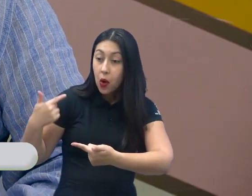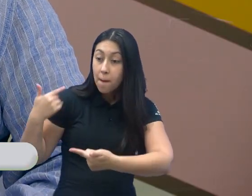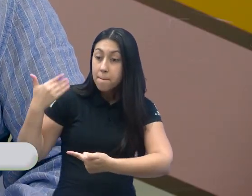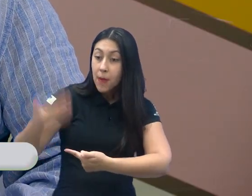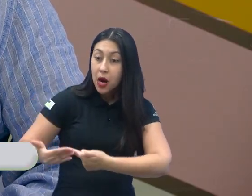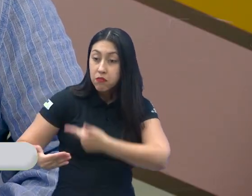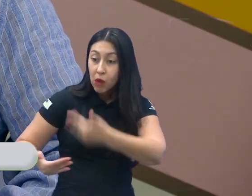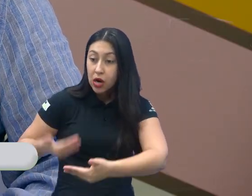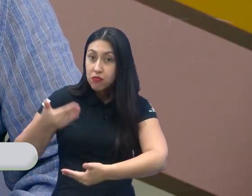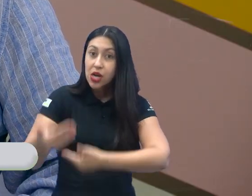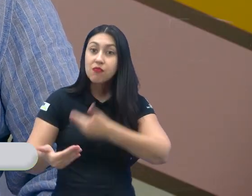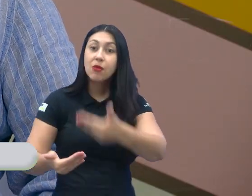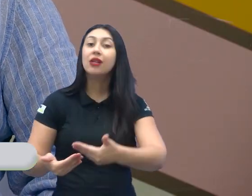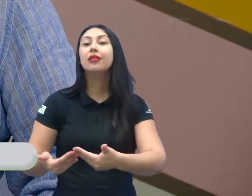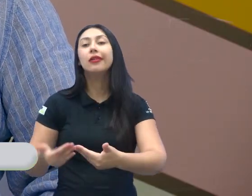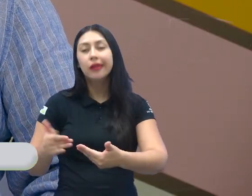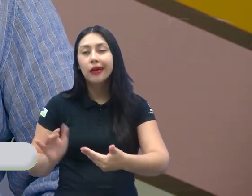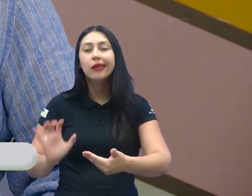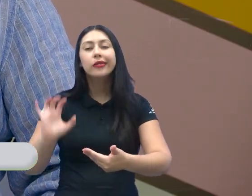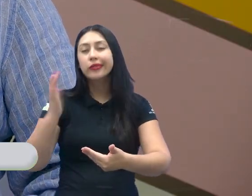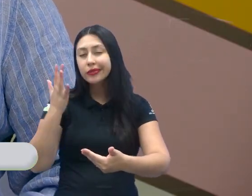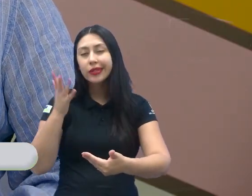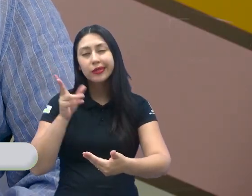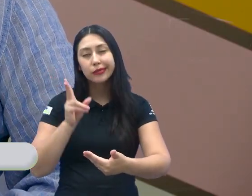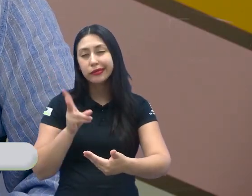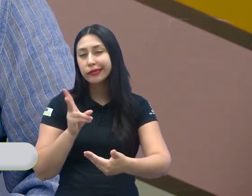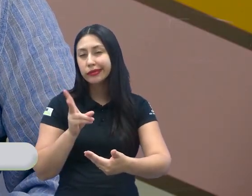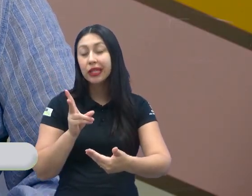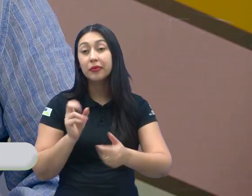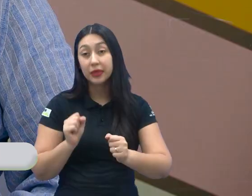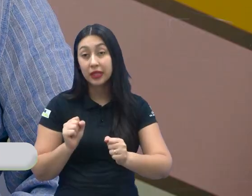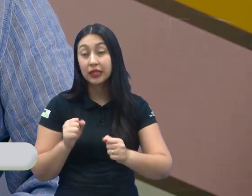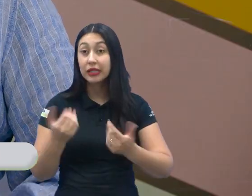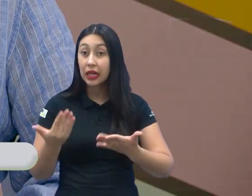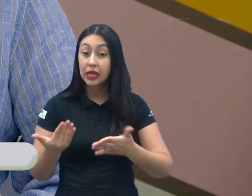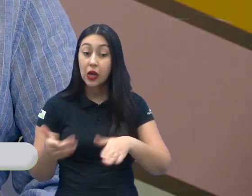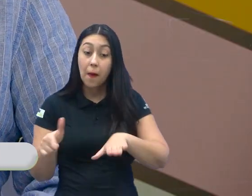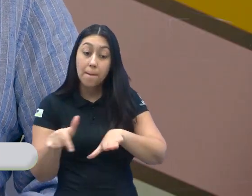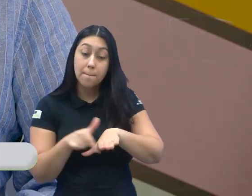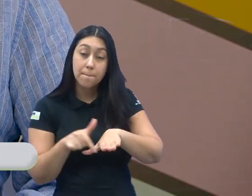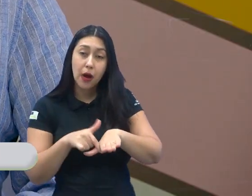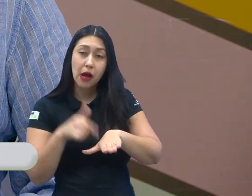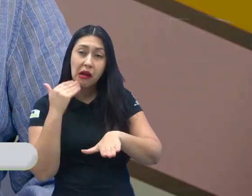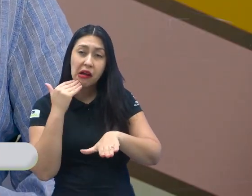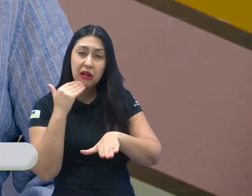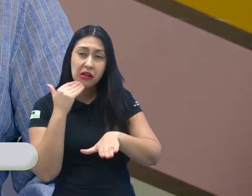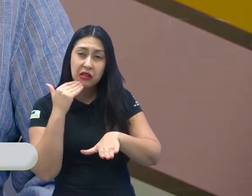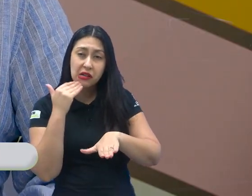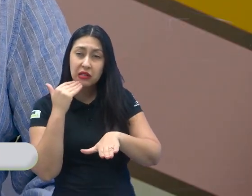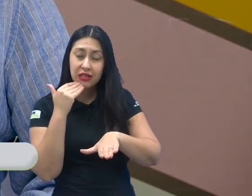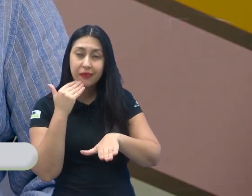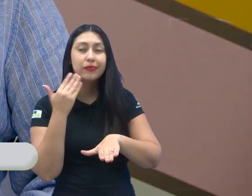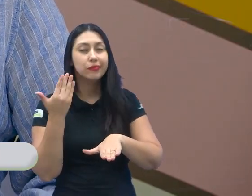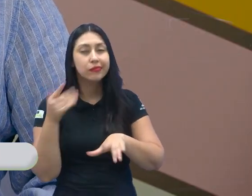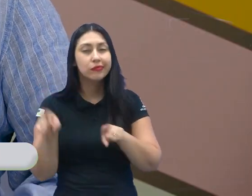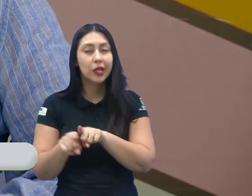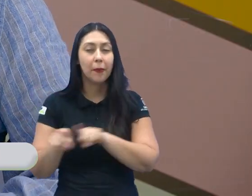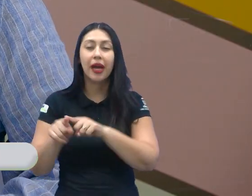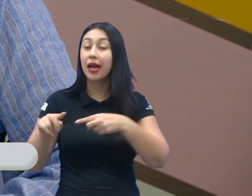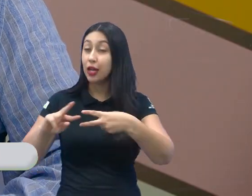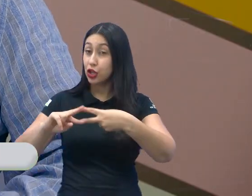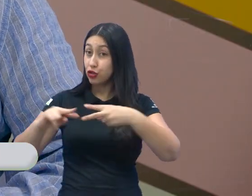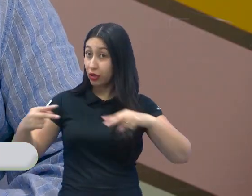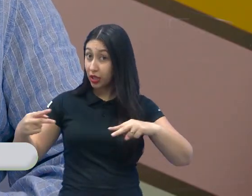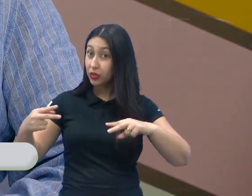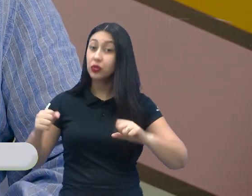importante em quase todas as doenças, né? E a deformidade nos pés, o joanete, a Allos valgo, é hereditária. Como se